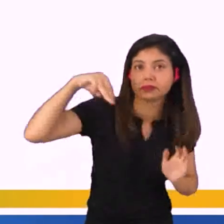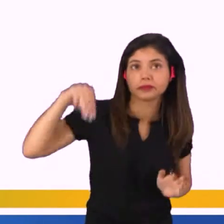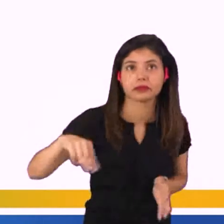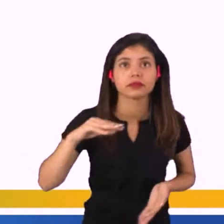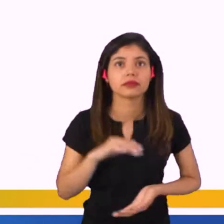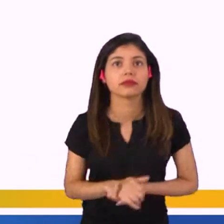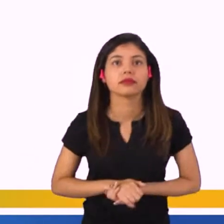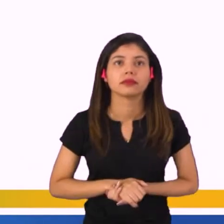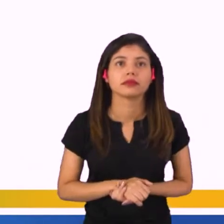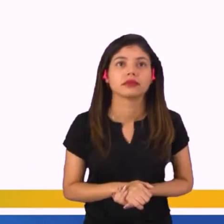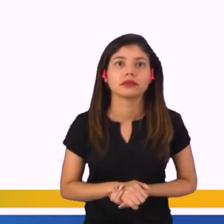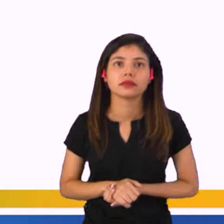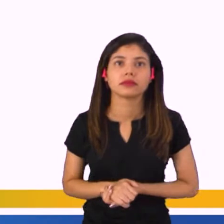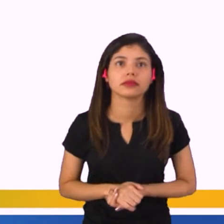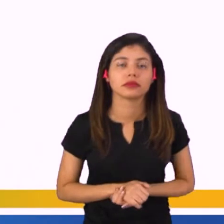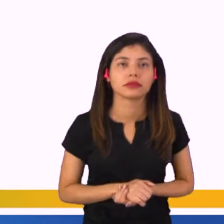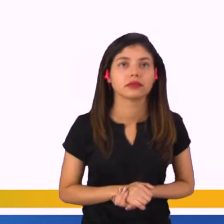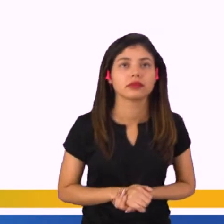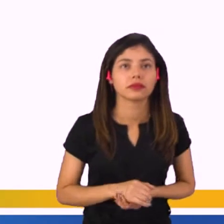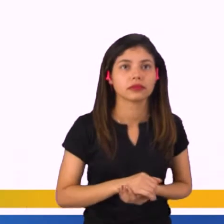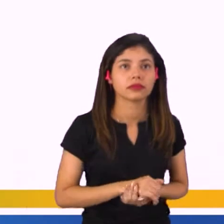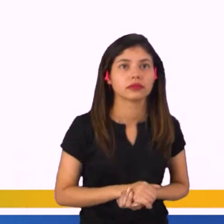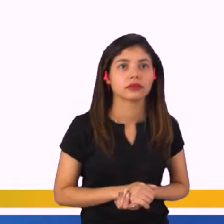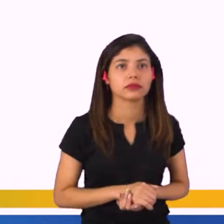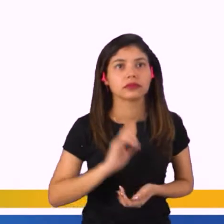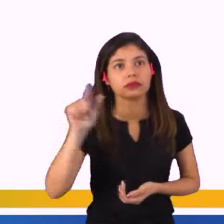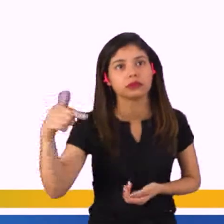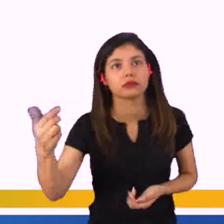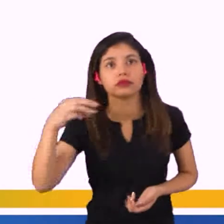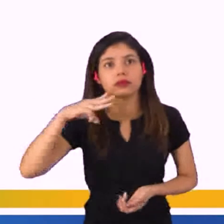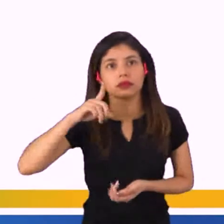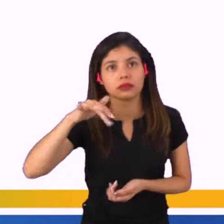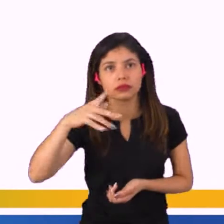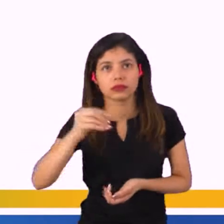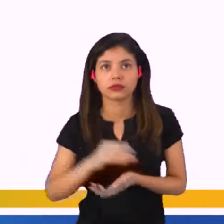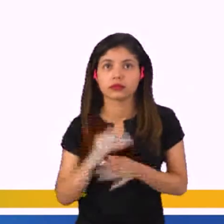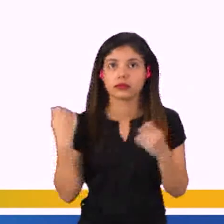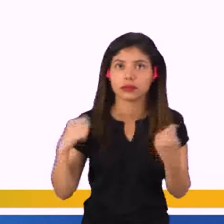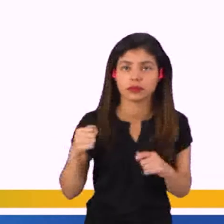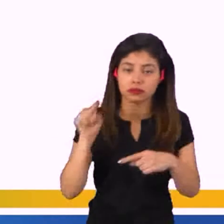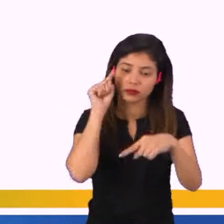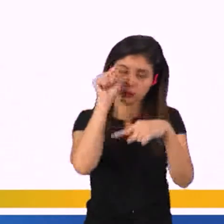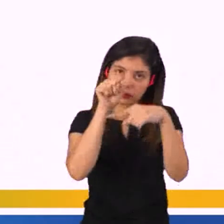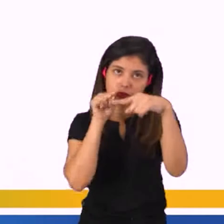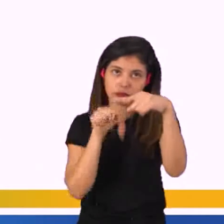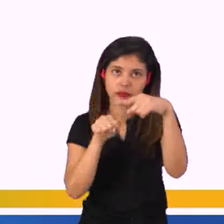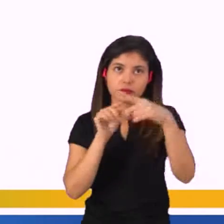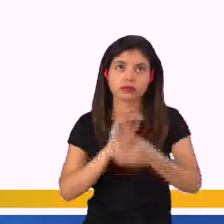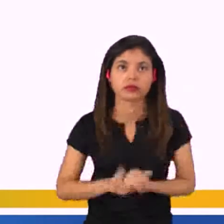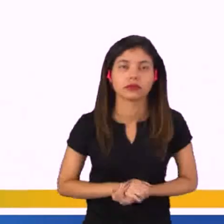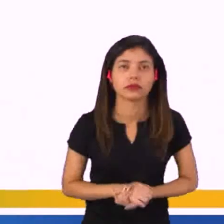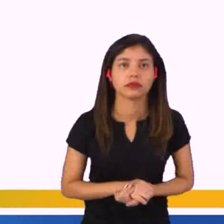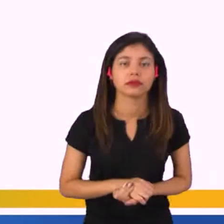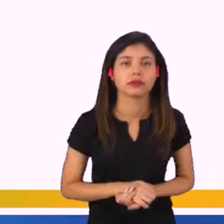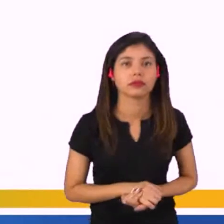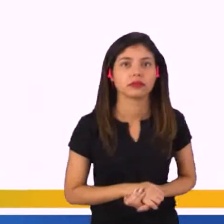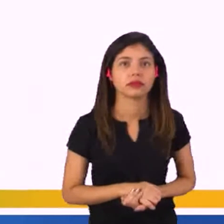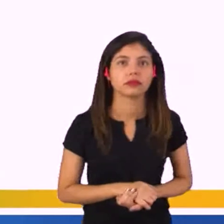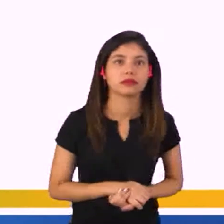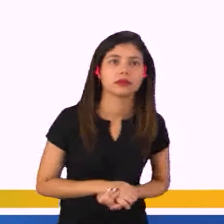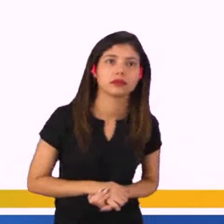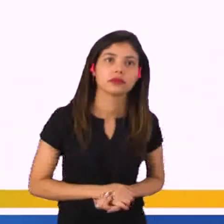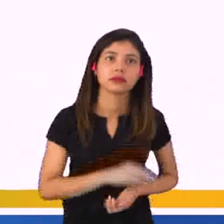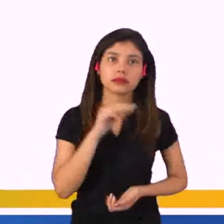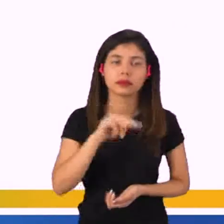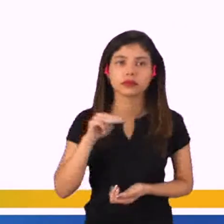para metro, ou seja, de um submúltiplo, né, para um múltiplo aí, precisamos dividir, certo? Então,